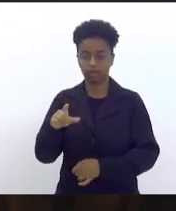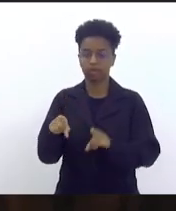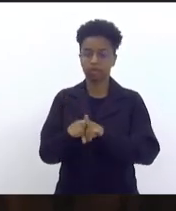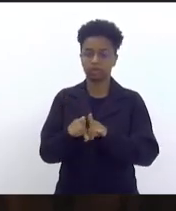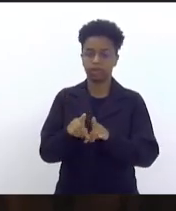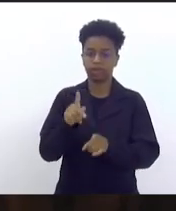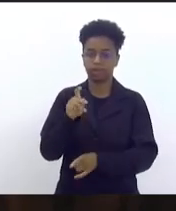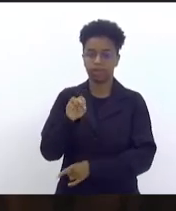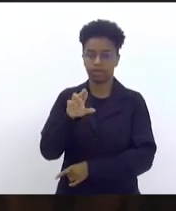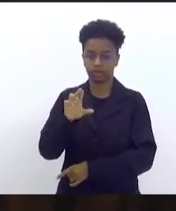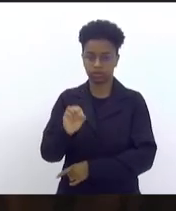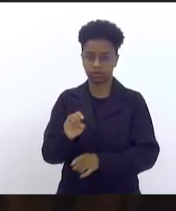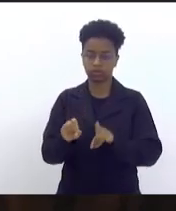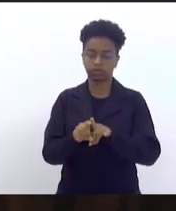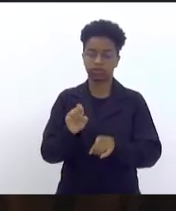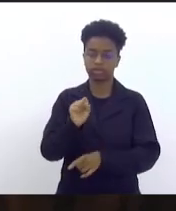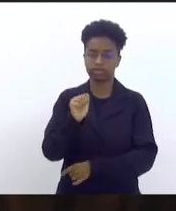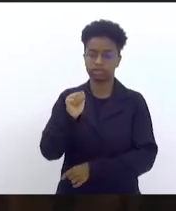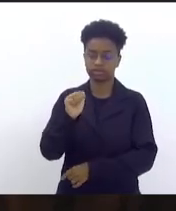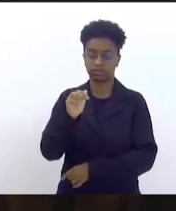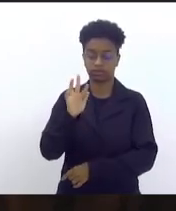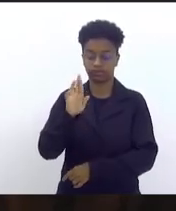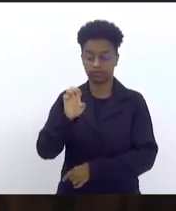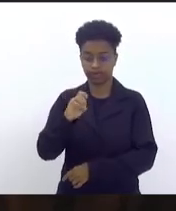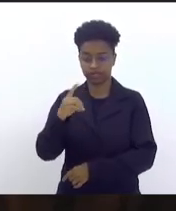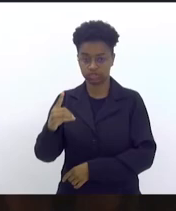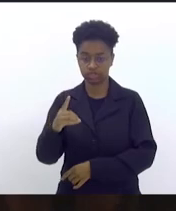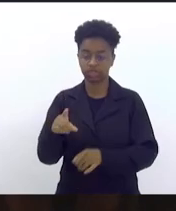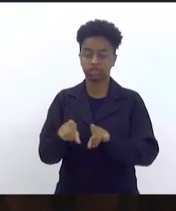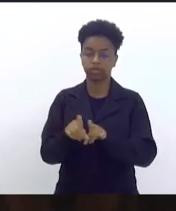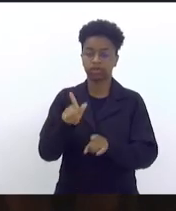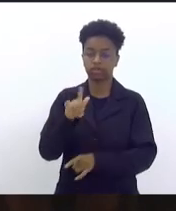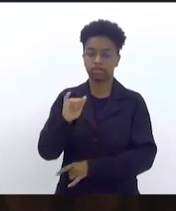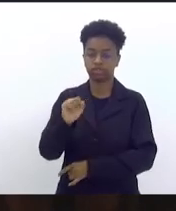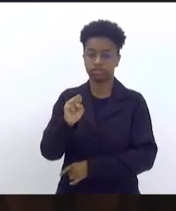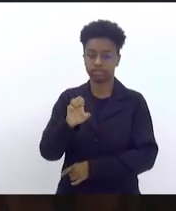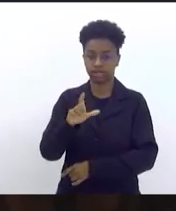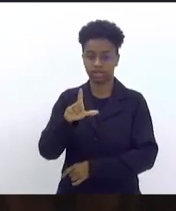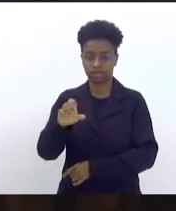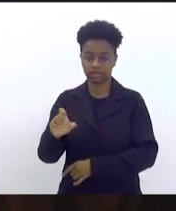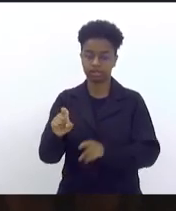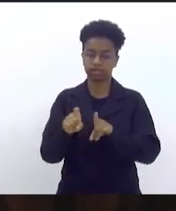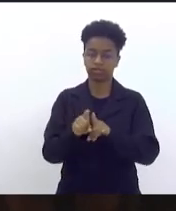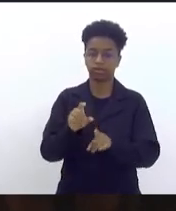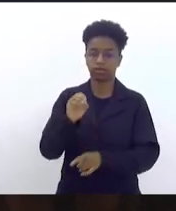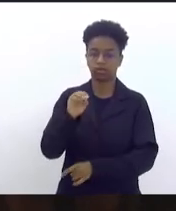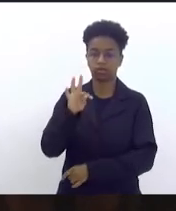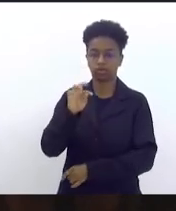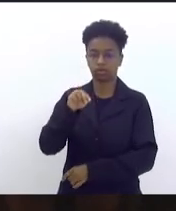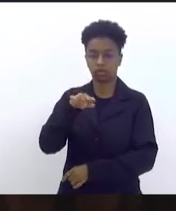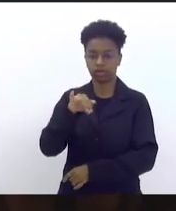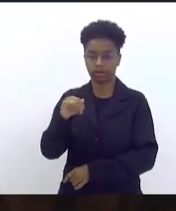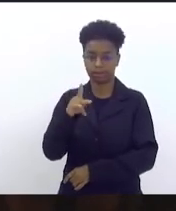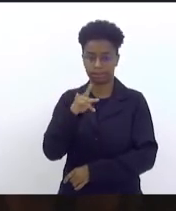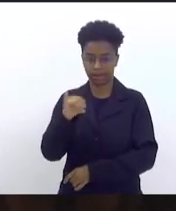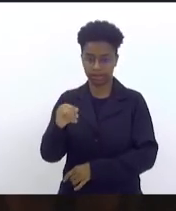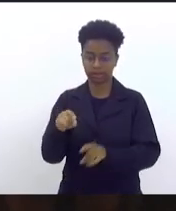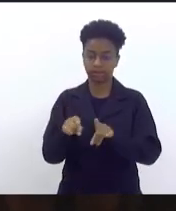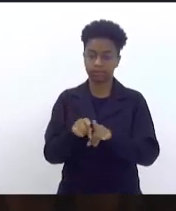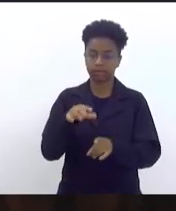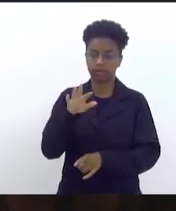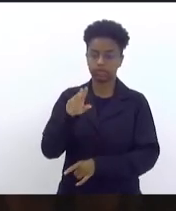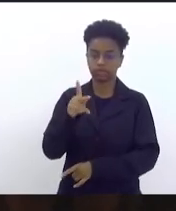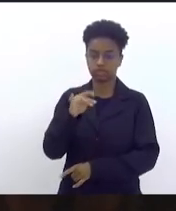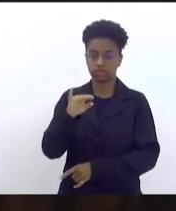Deputado Fred Pacheco deputada Gisele Monteiro Deputado Antônio de Paula pai Deputado Chico